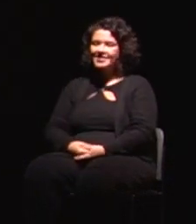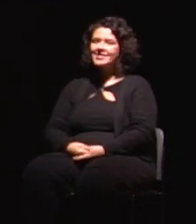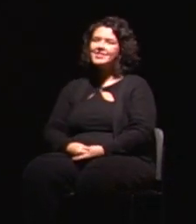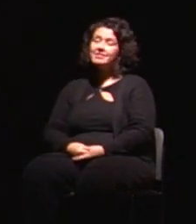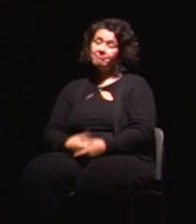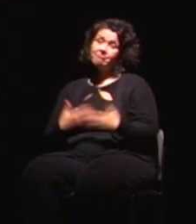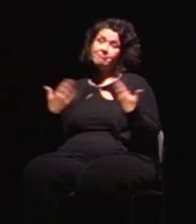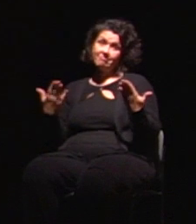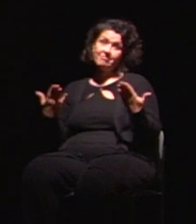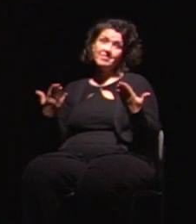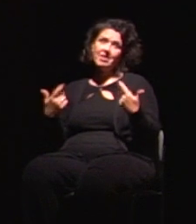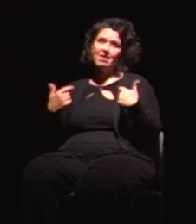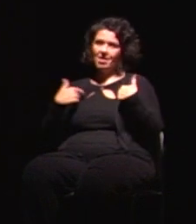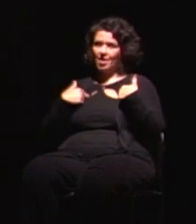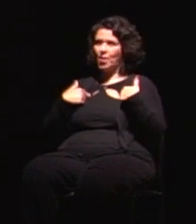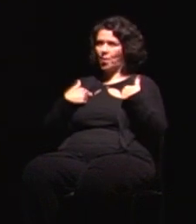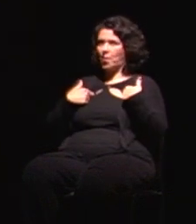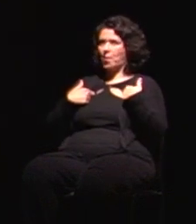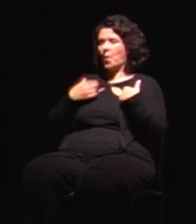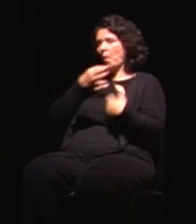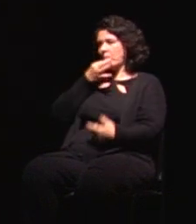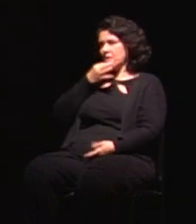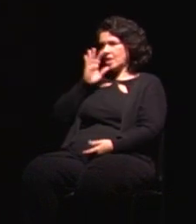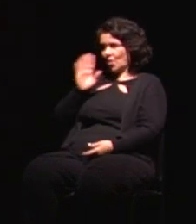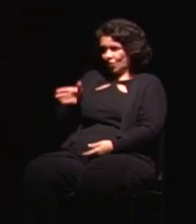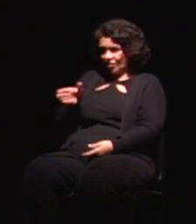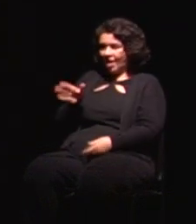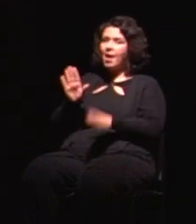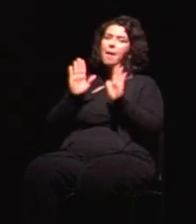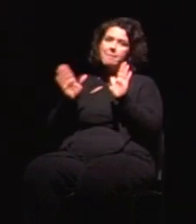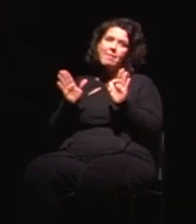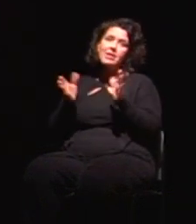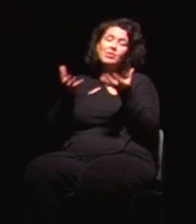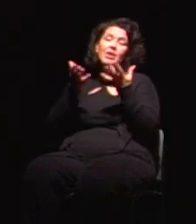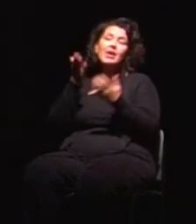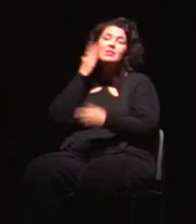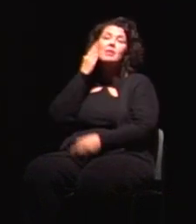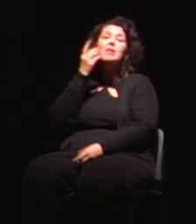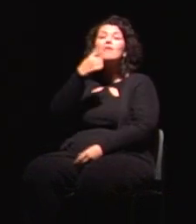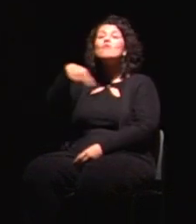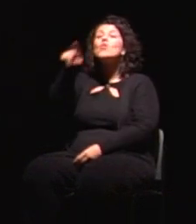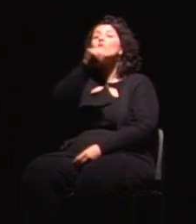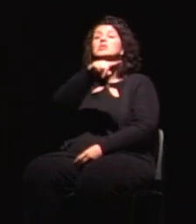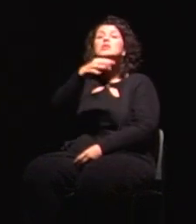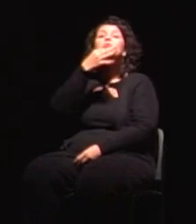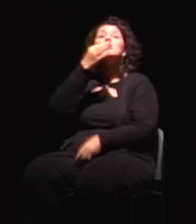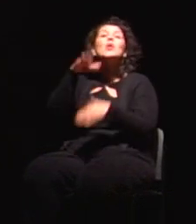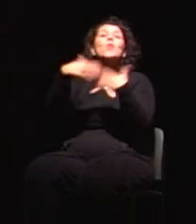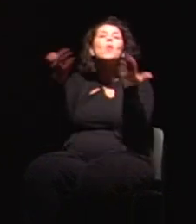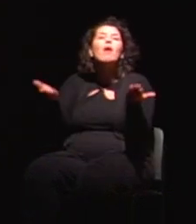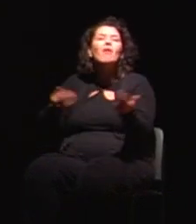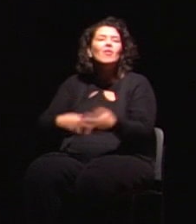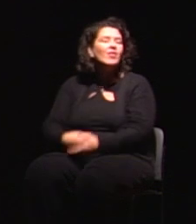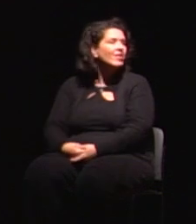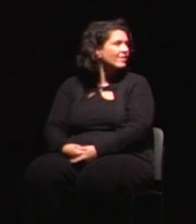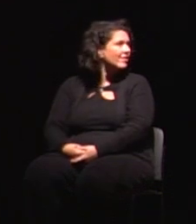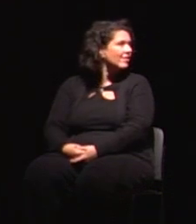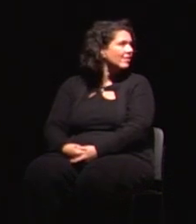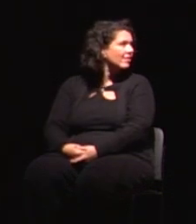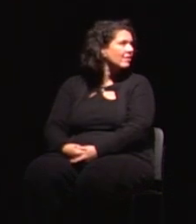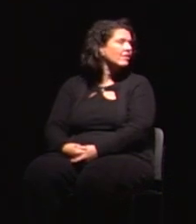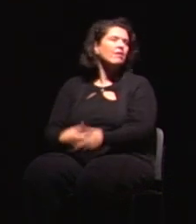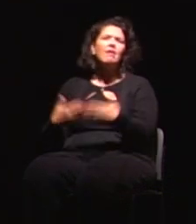eu posso te dizer o que eu penso, mas eu quero um pouquinho ouvir vocês. O que vocês acham disso? É uma